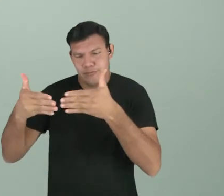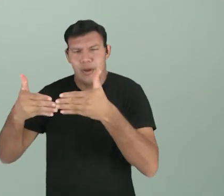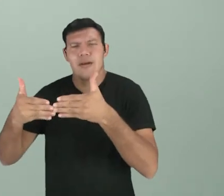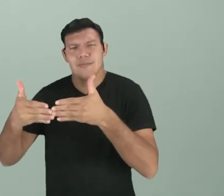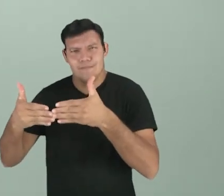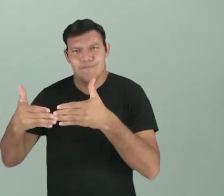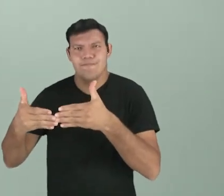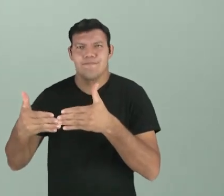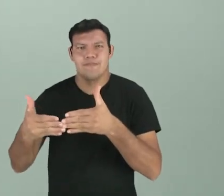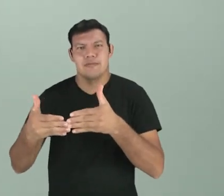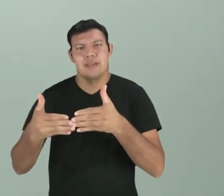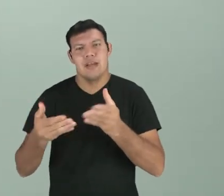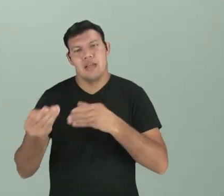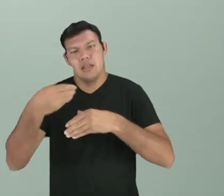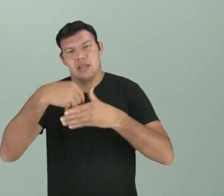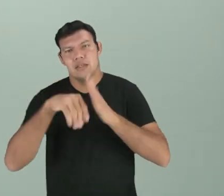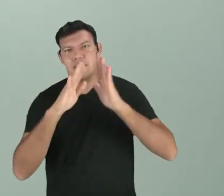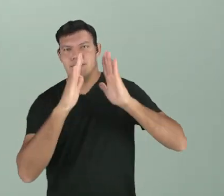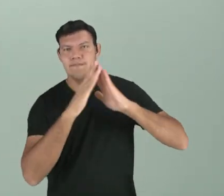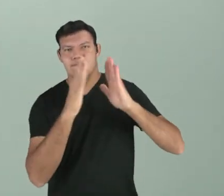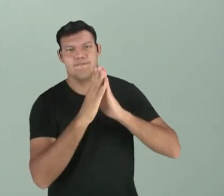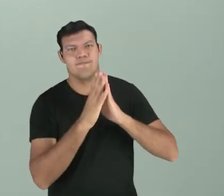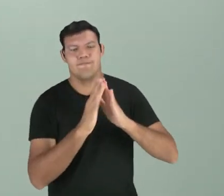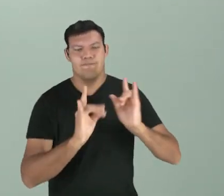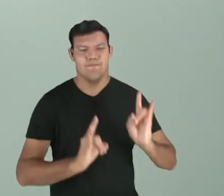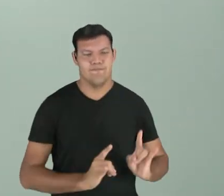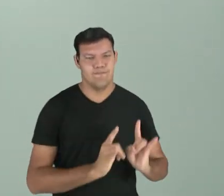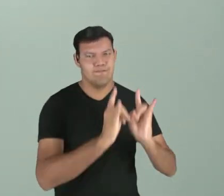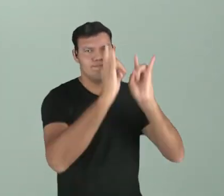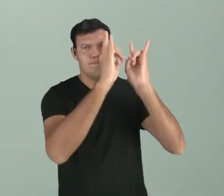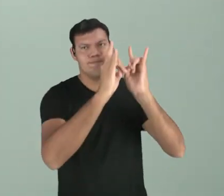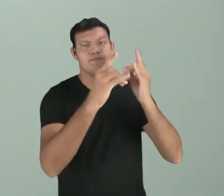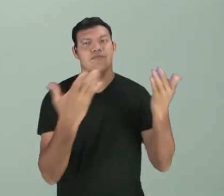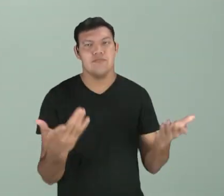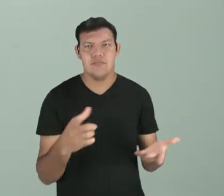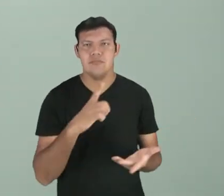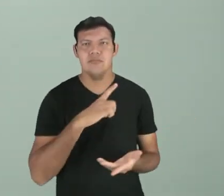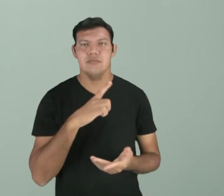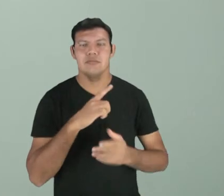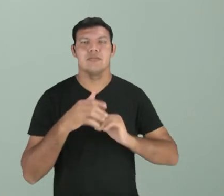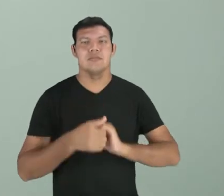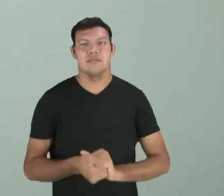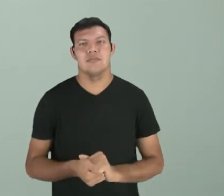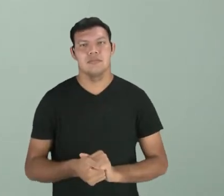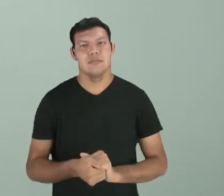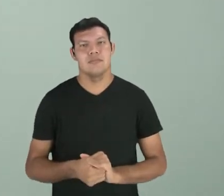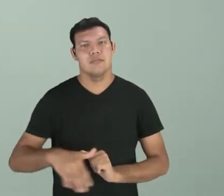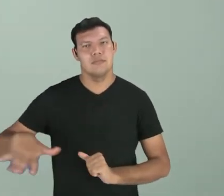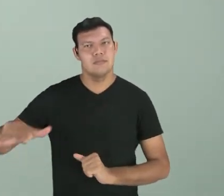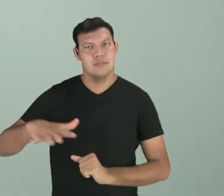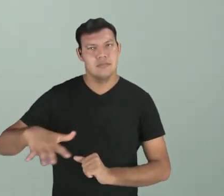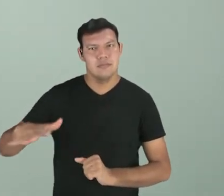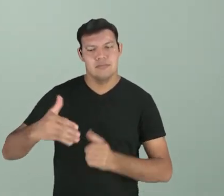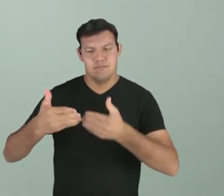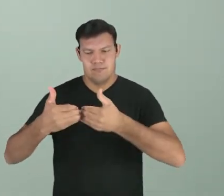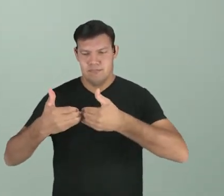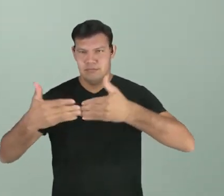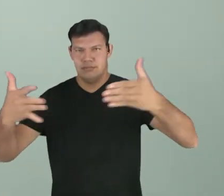né como dentro de uma casa dentro de um condomínio e já temos Espaço